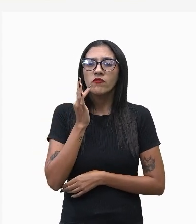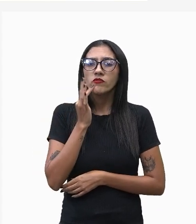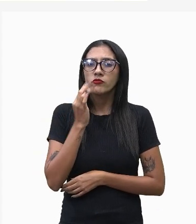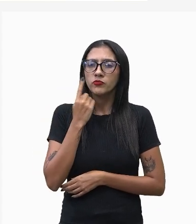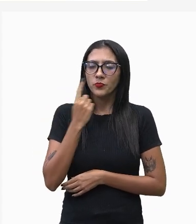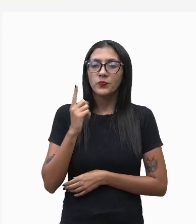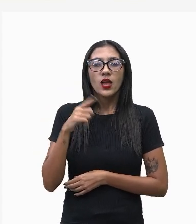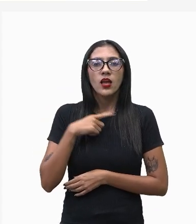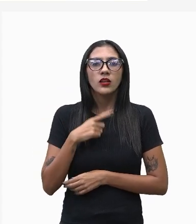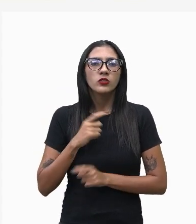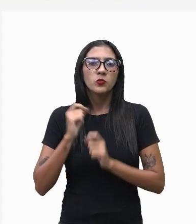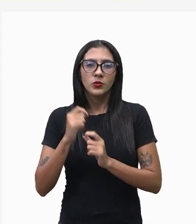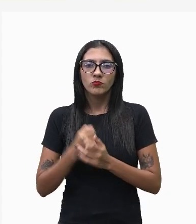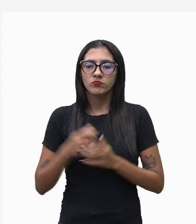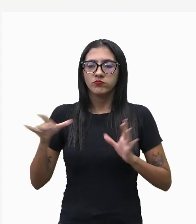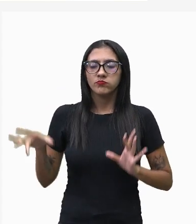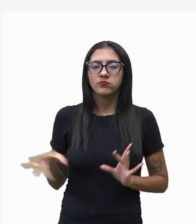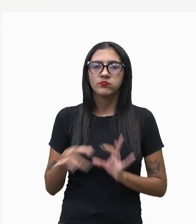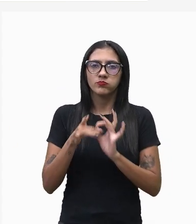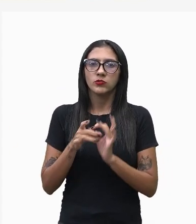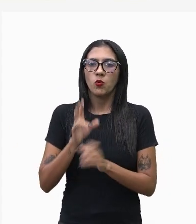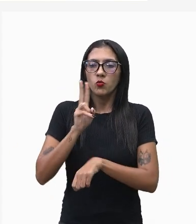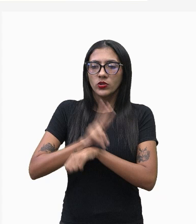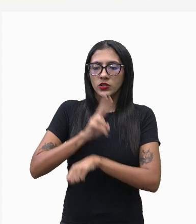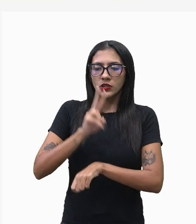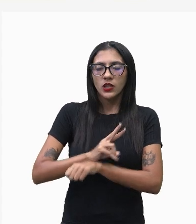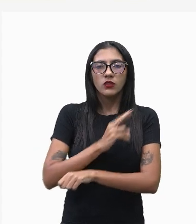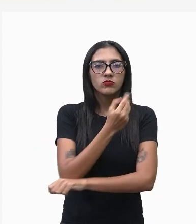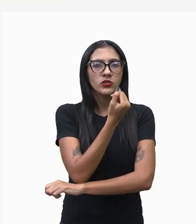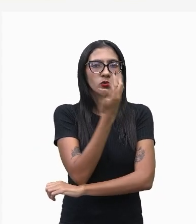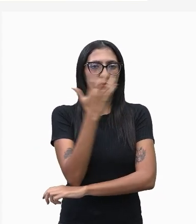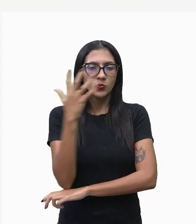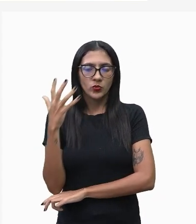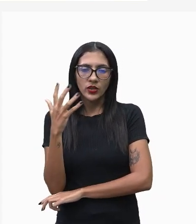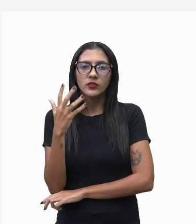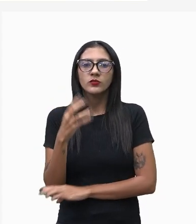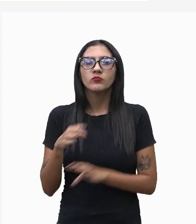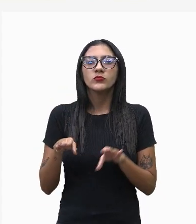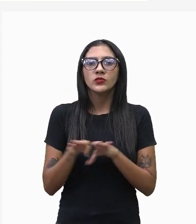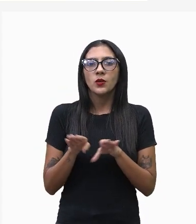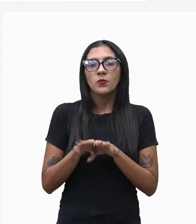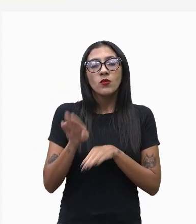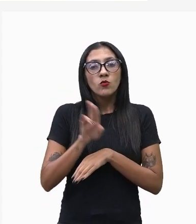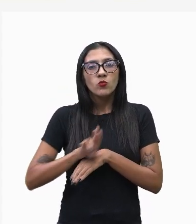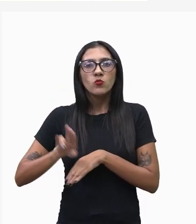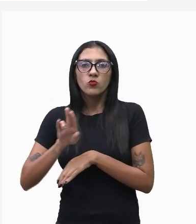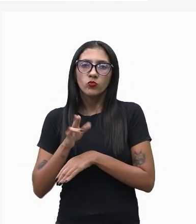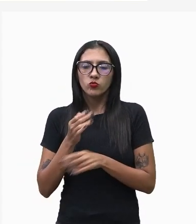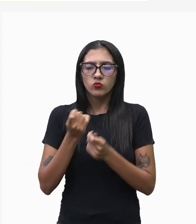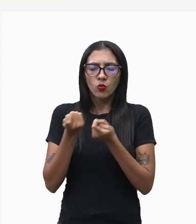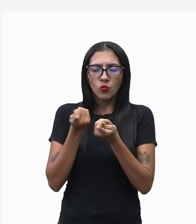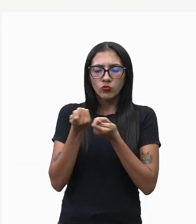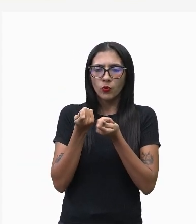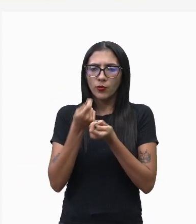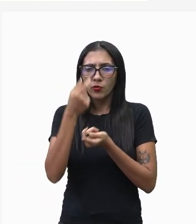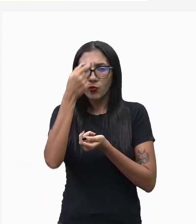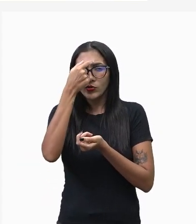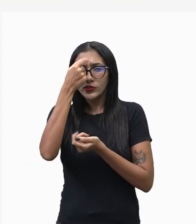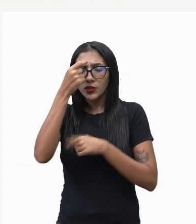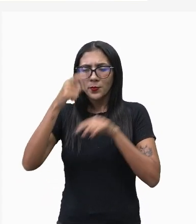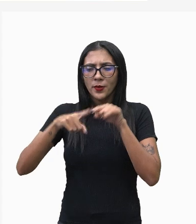visam conciliar a conservação da natureza com o uso sustentável dos recursos